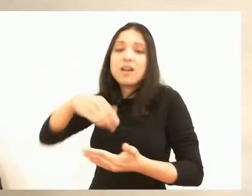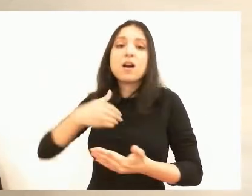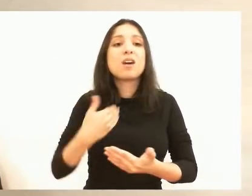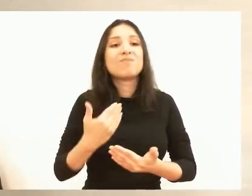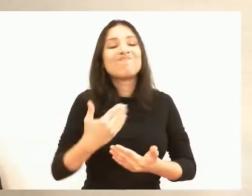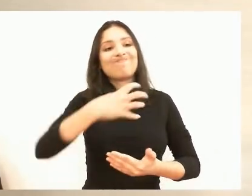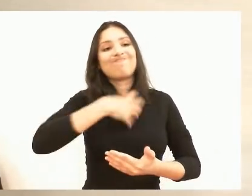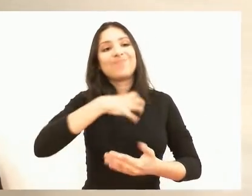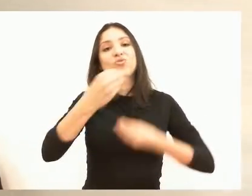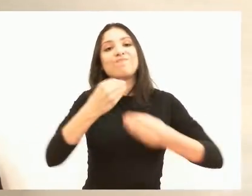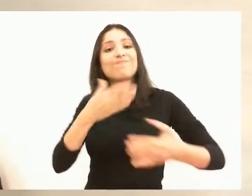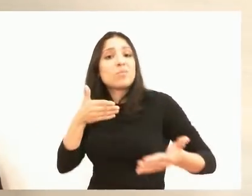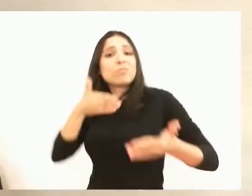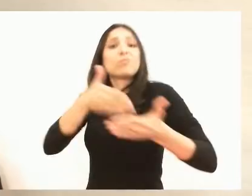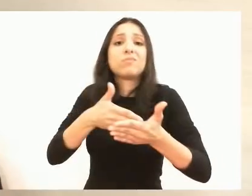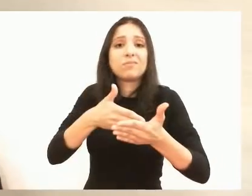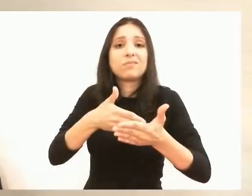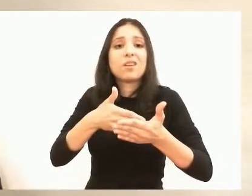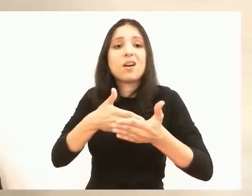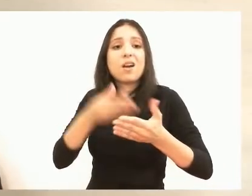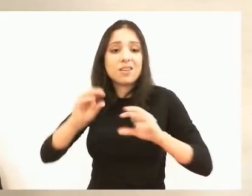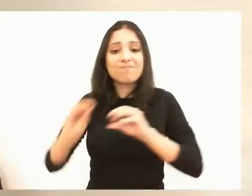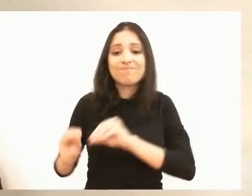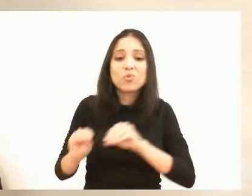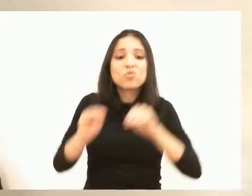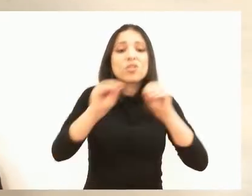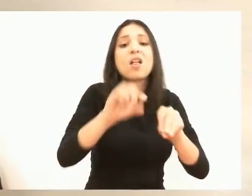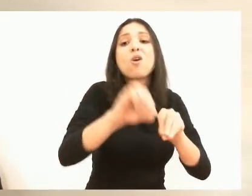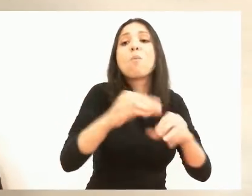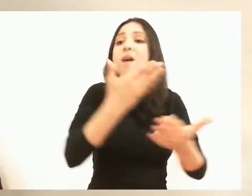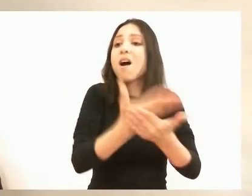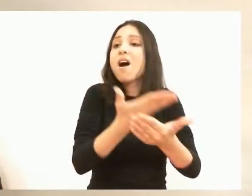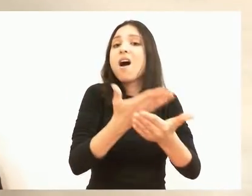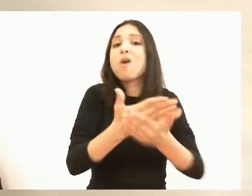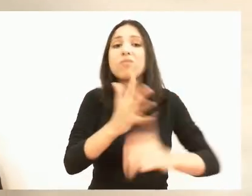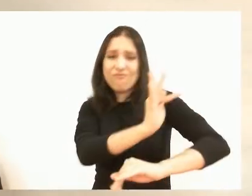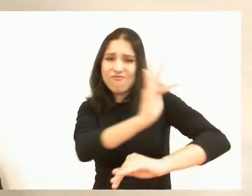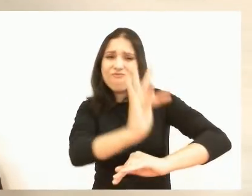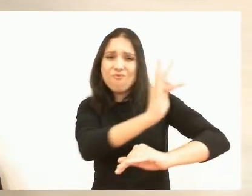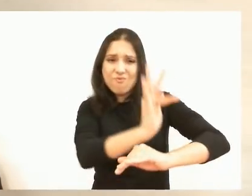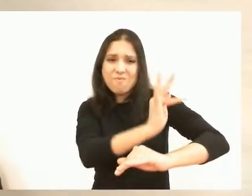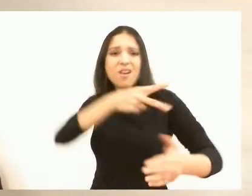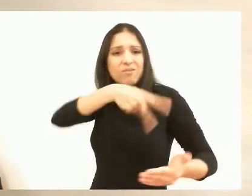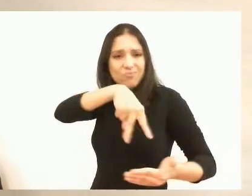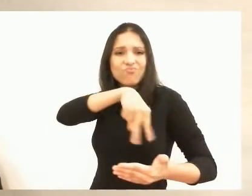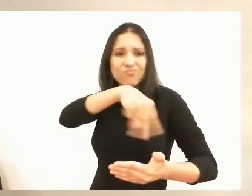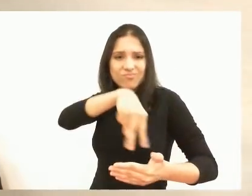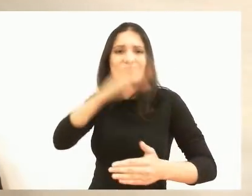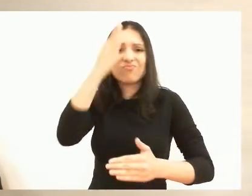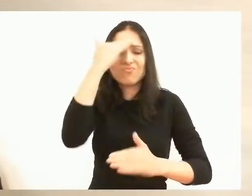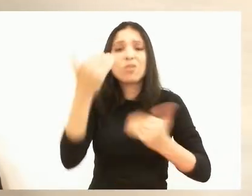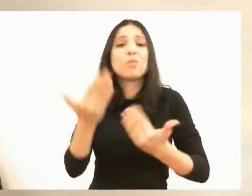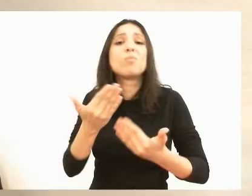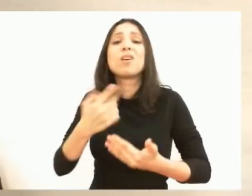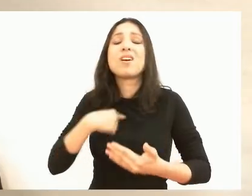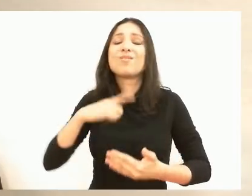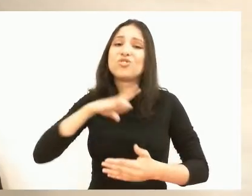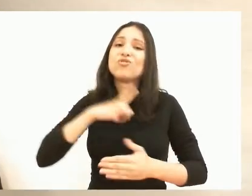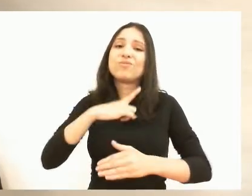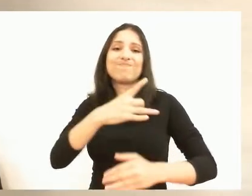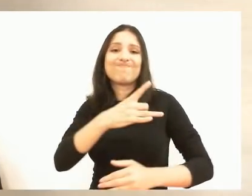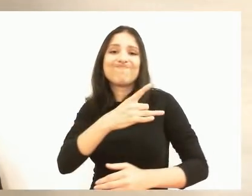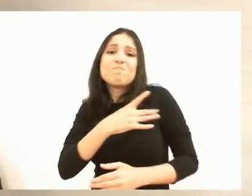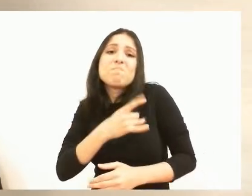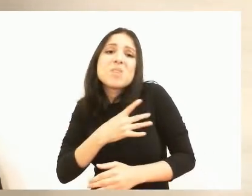colocar numa aula formal de dança né com medo de com medo não